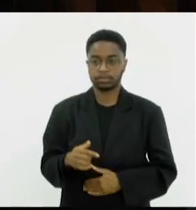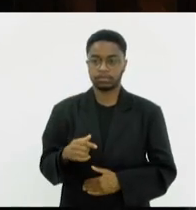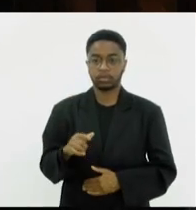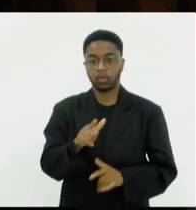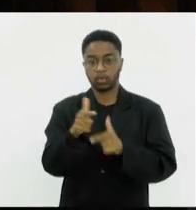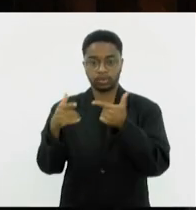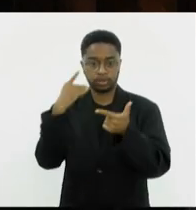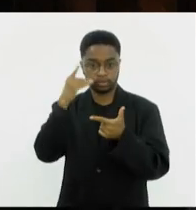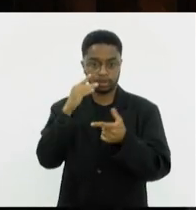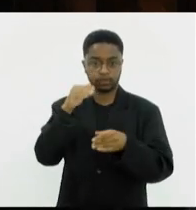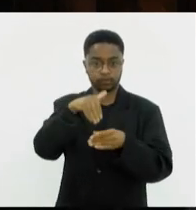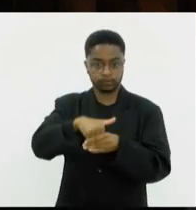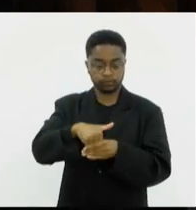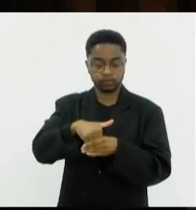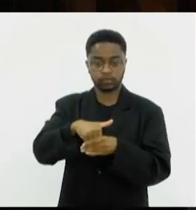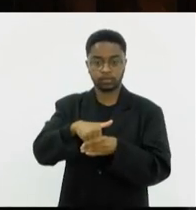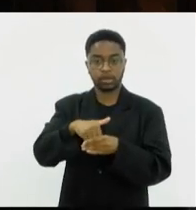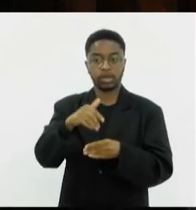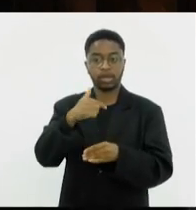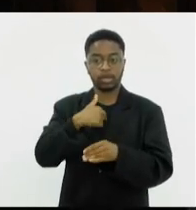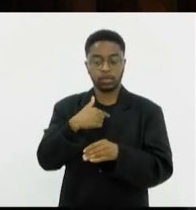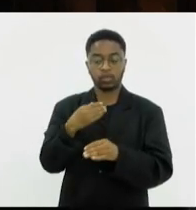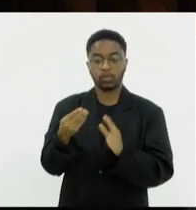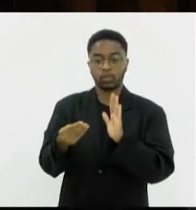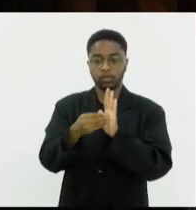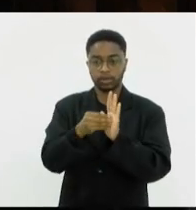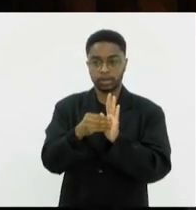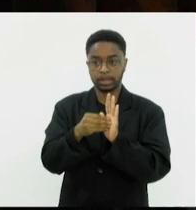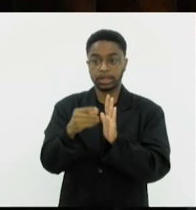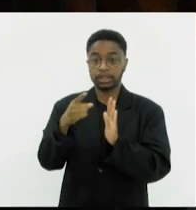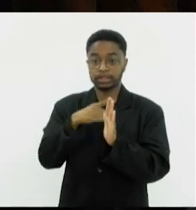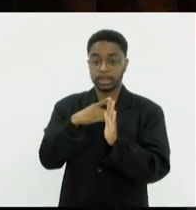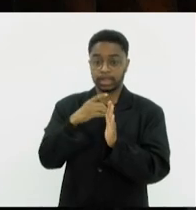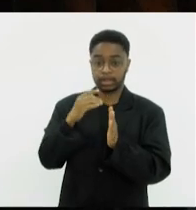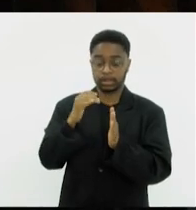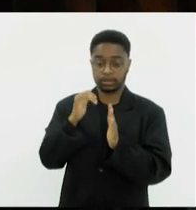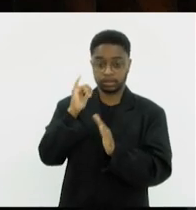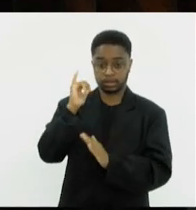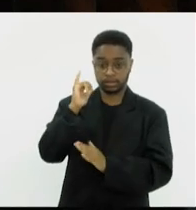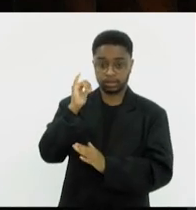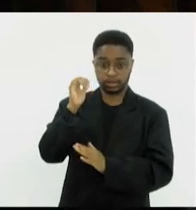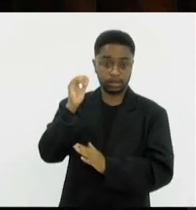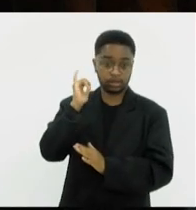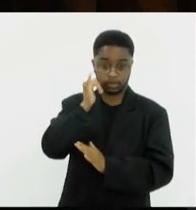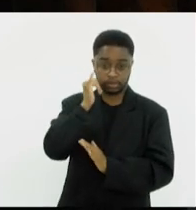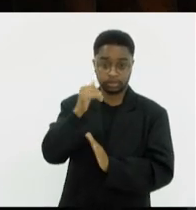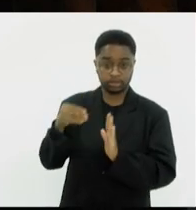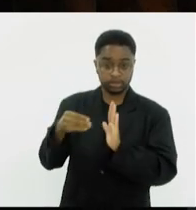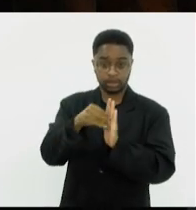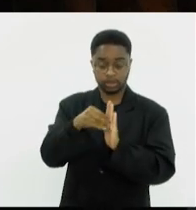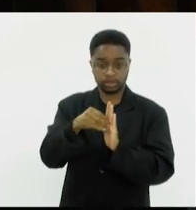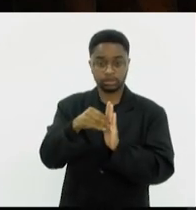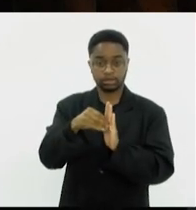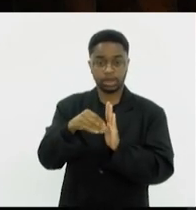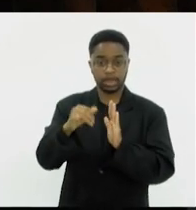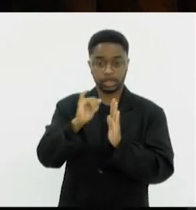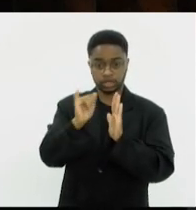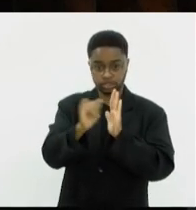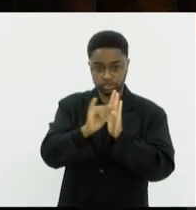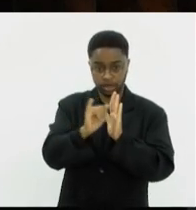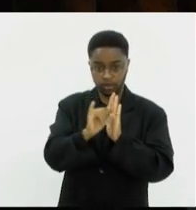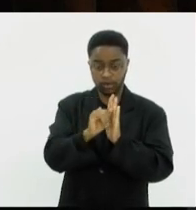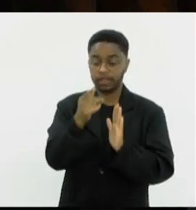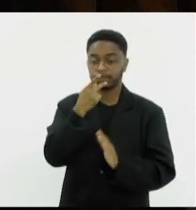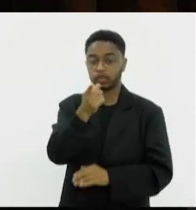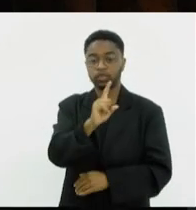deputados entraram, votaram, eu entrei. Este ponto estava no edital? O deputado respondeu: negativo. Sugeri